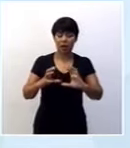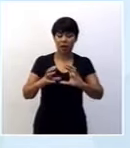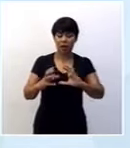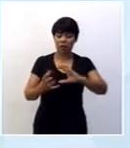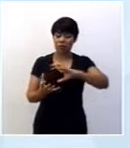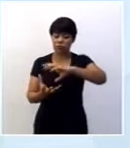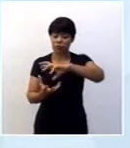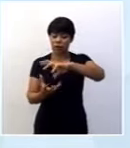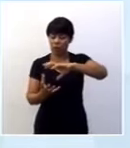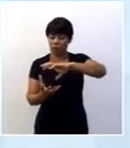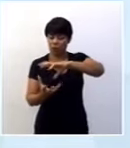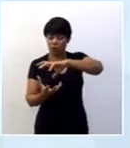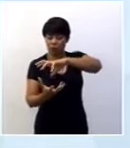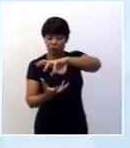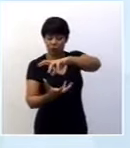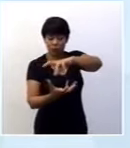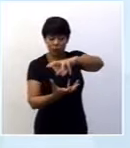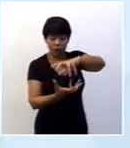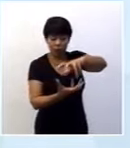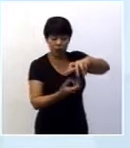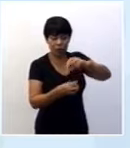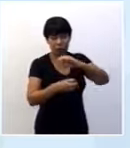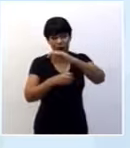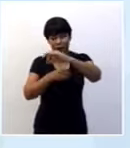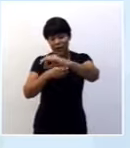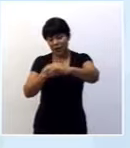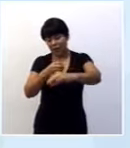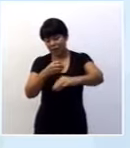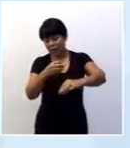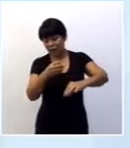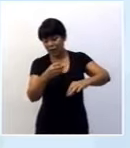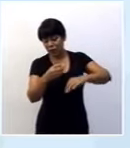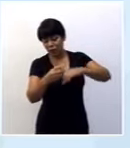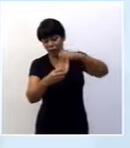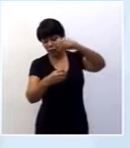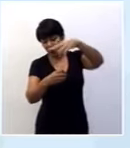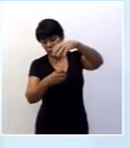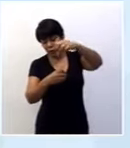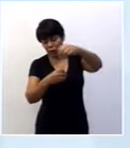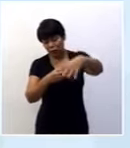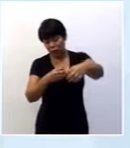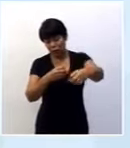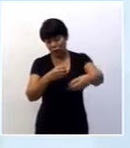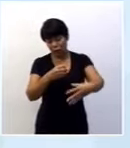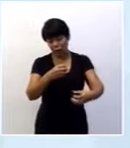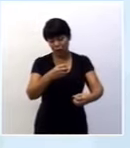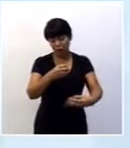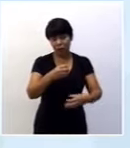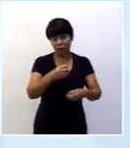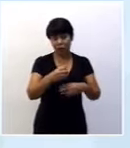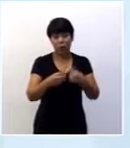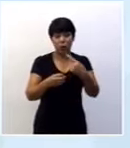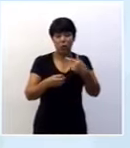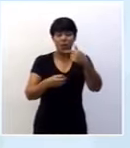uma nova imagem. Então, o satélite pode fazer uma imagem, e só vai passar daqui uma semana. Quer dizer, então a